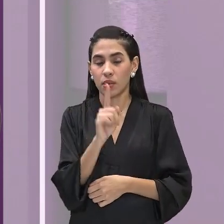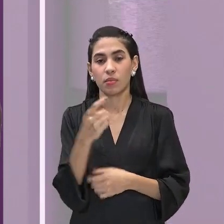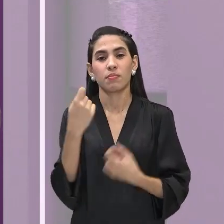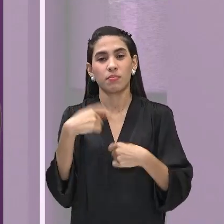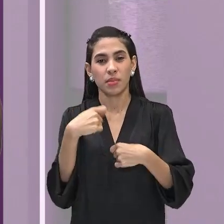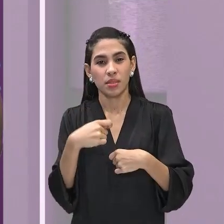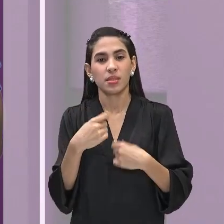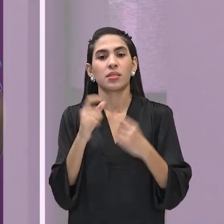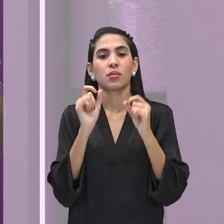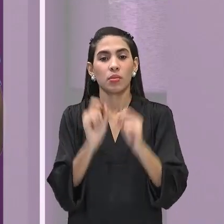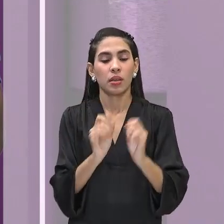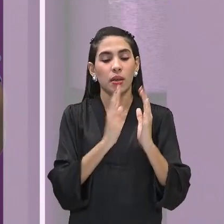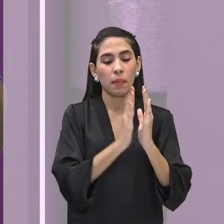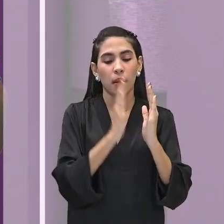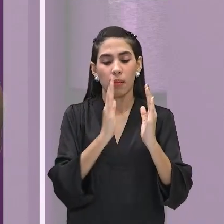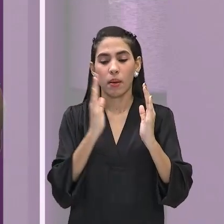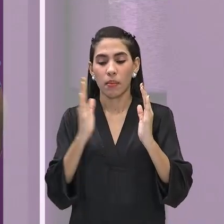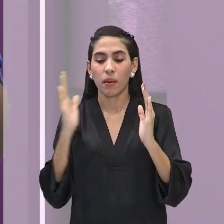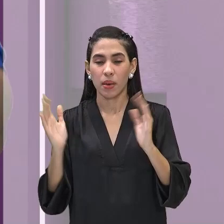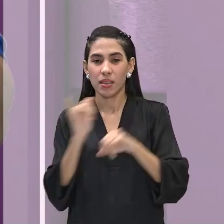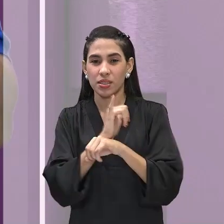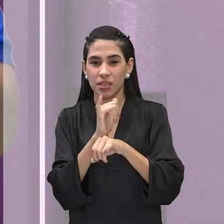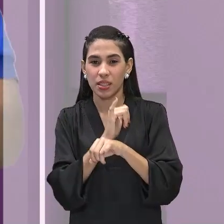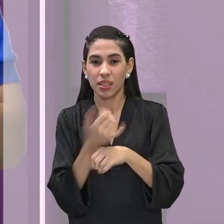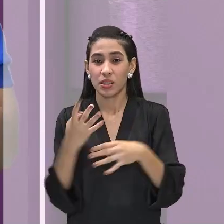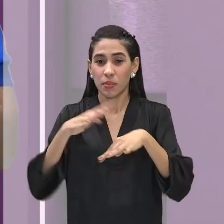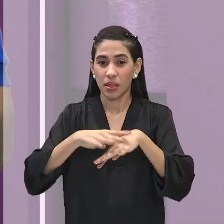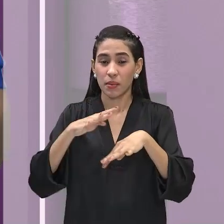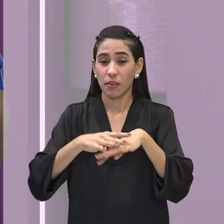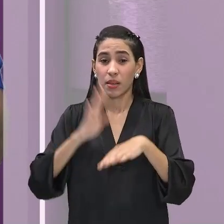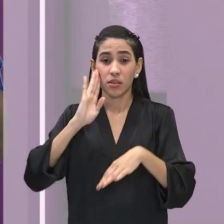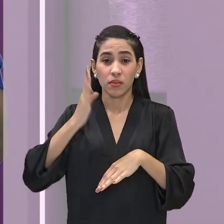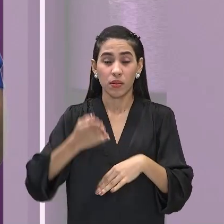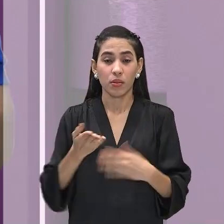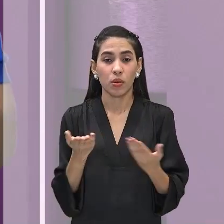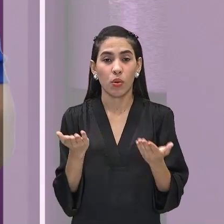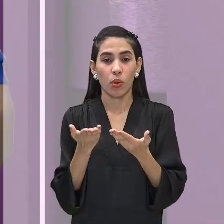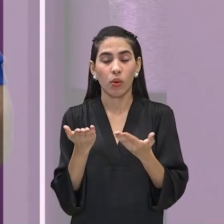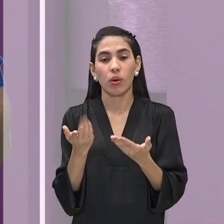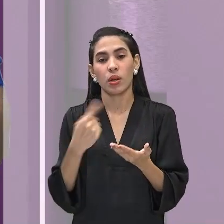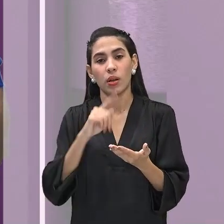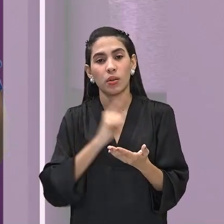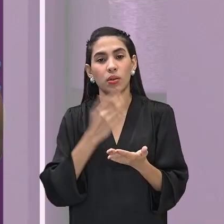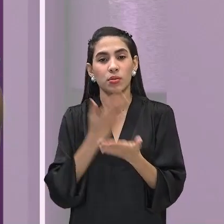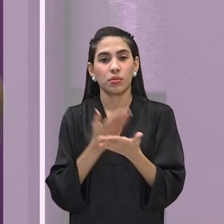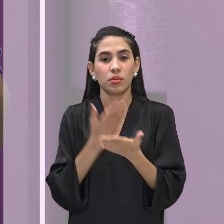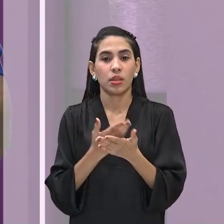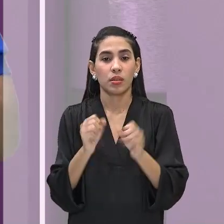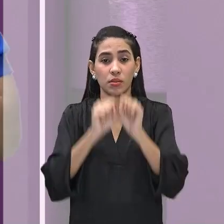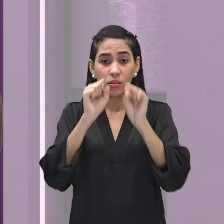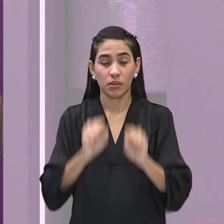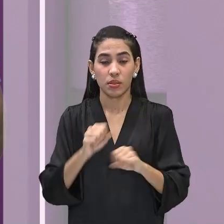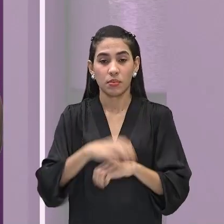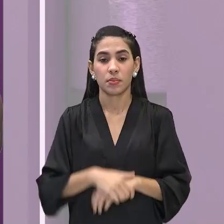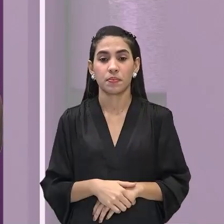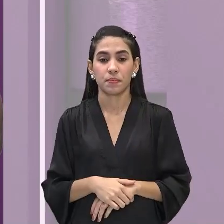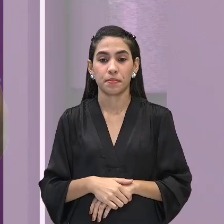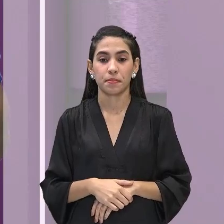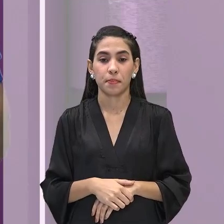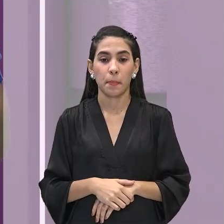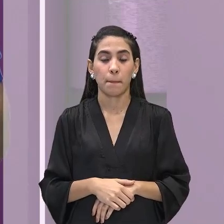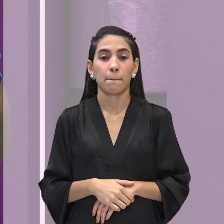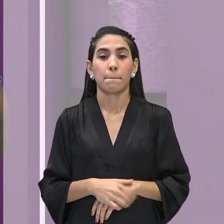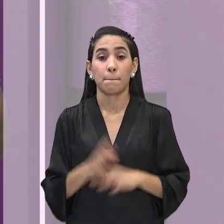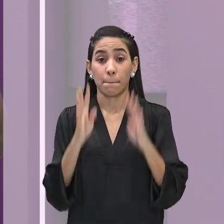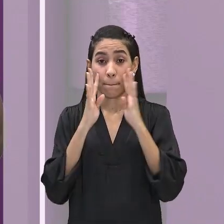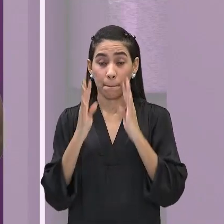de procedimentos matemáticos específicos, e é isso que nós vamos ver agora no próximo sistema. Observe aí